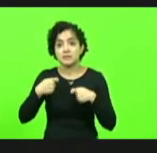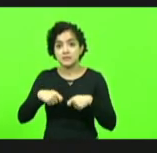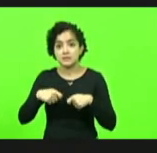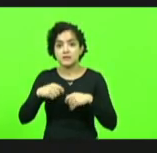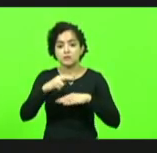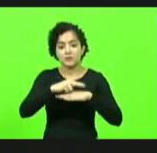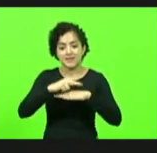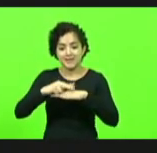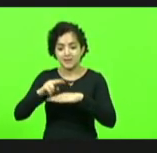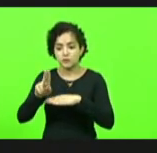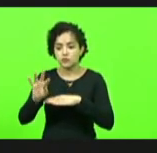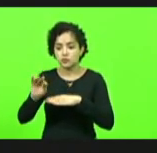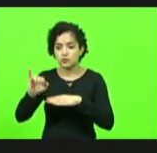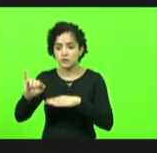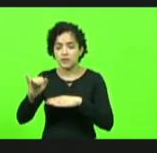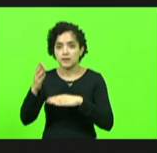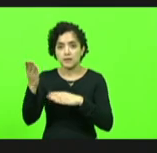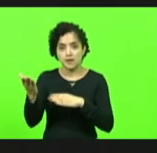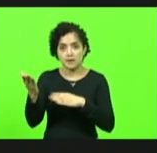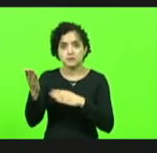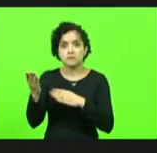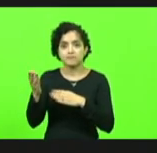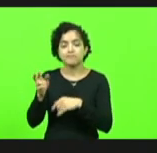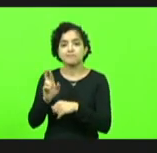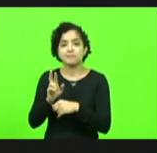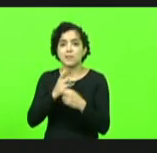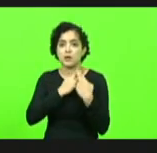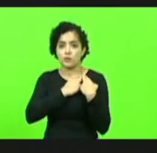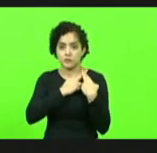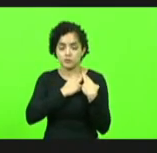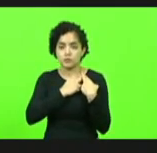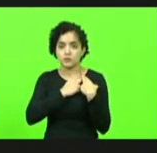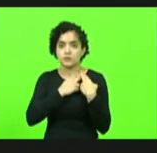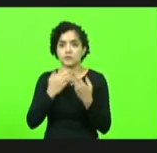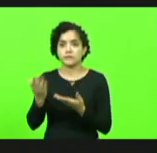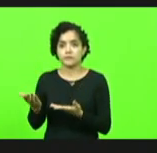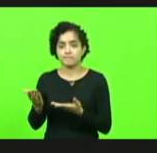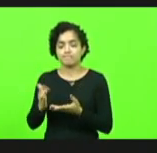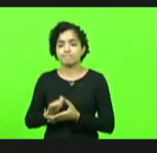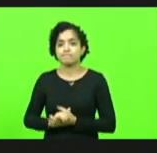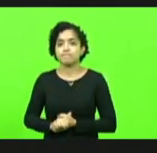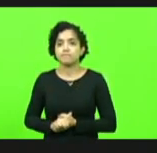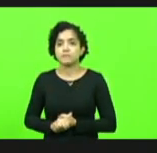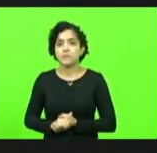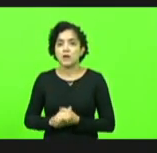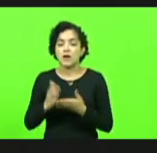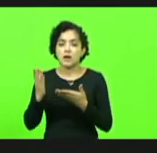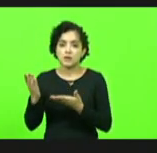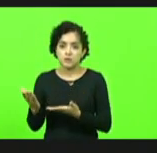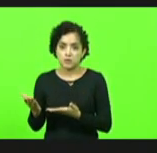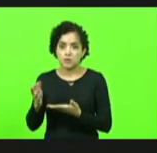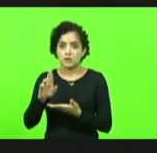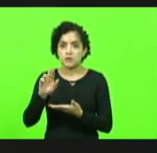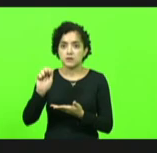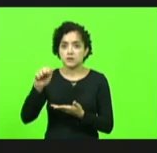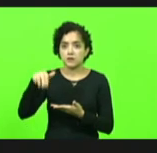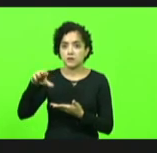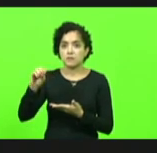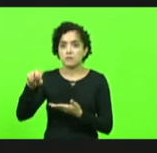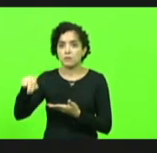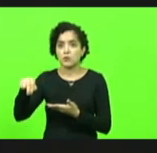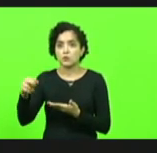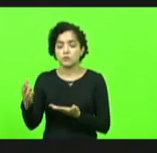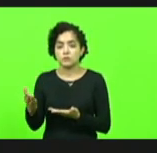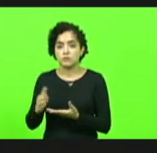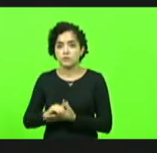UTI. Esse homem era o responsável por tudo. Com a palavra, Ramon Tartari.